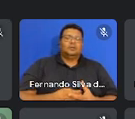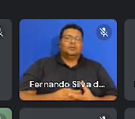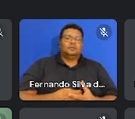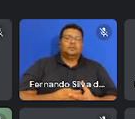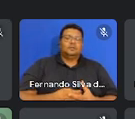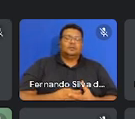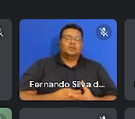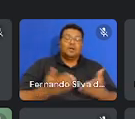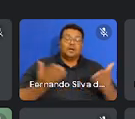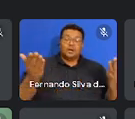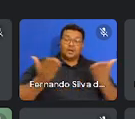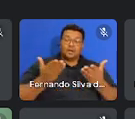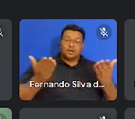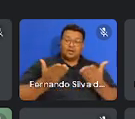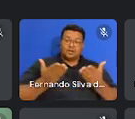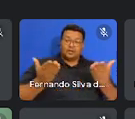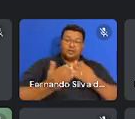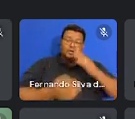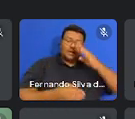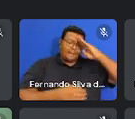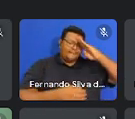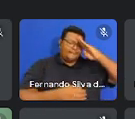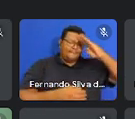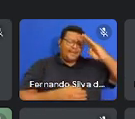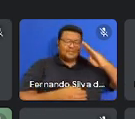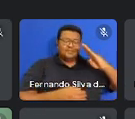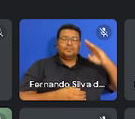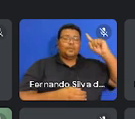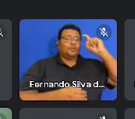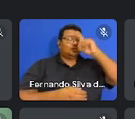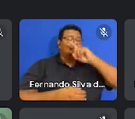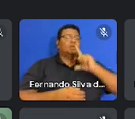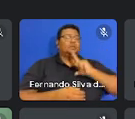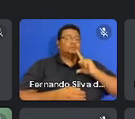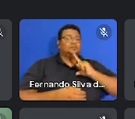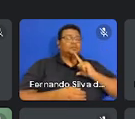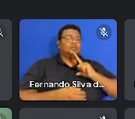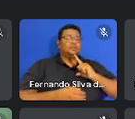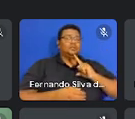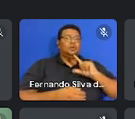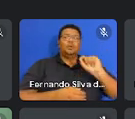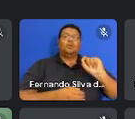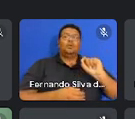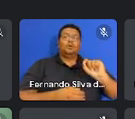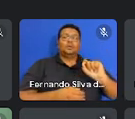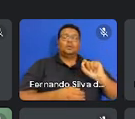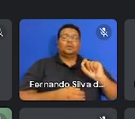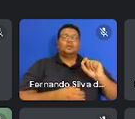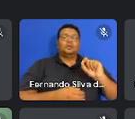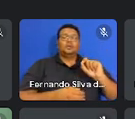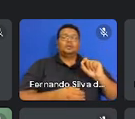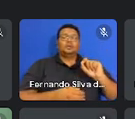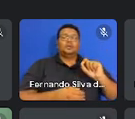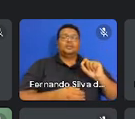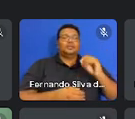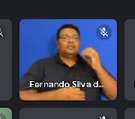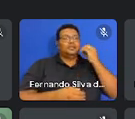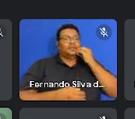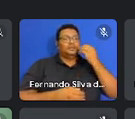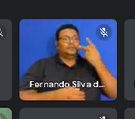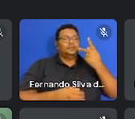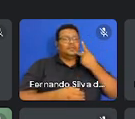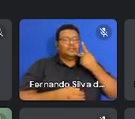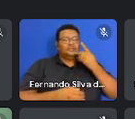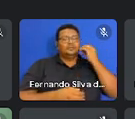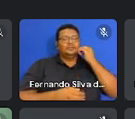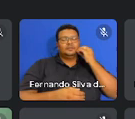E agora, gente, o principal problema que eu acho que é a noção de probabilidade,